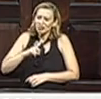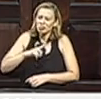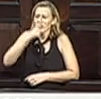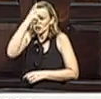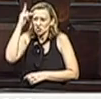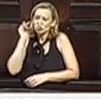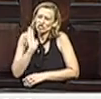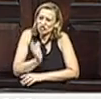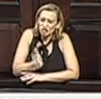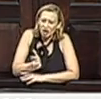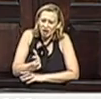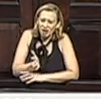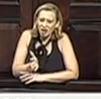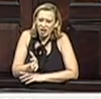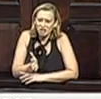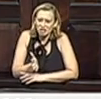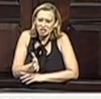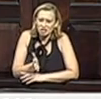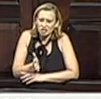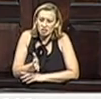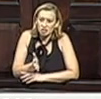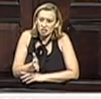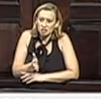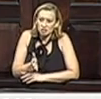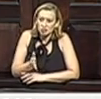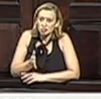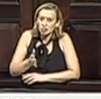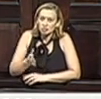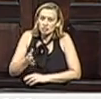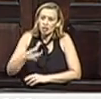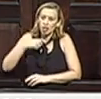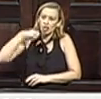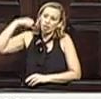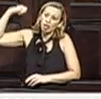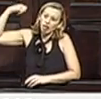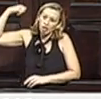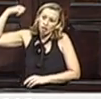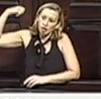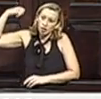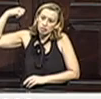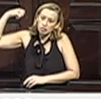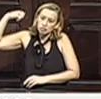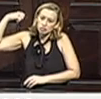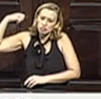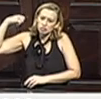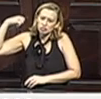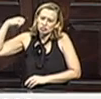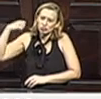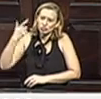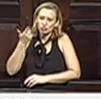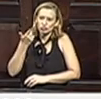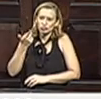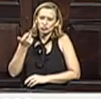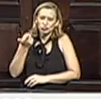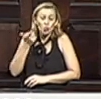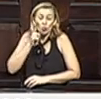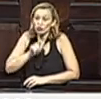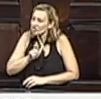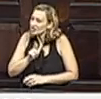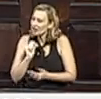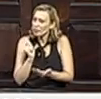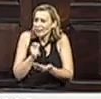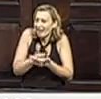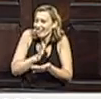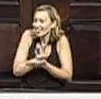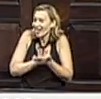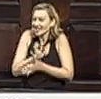já tirando a própria vida, senhor presidente, por conta de não ter salário, de não